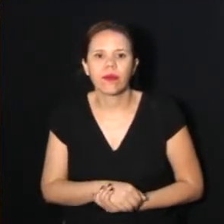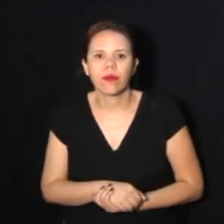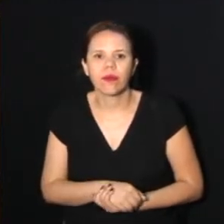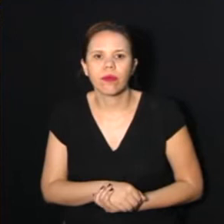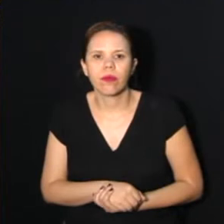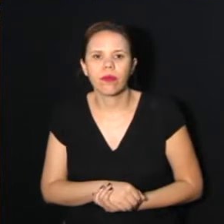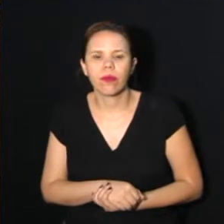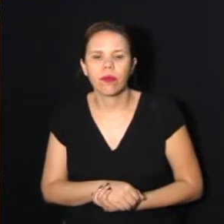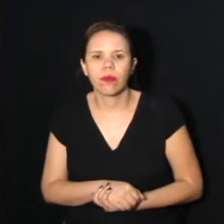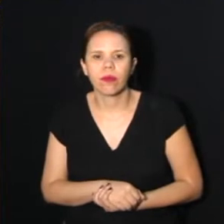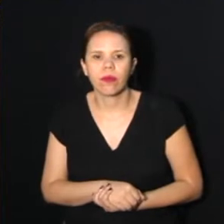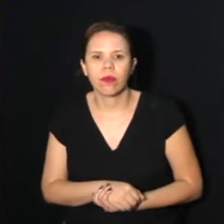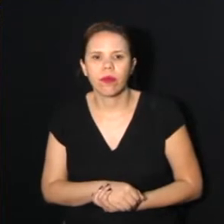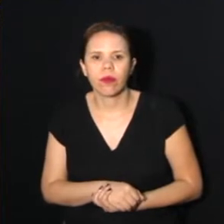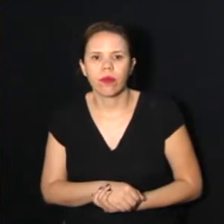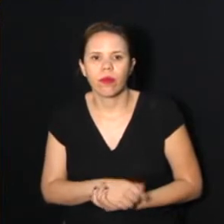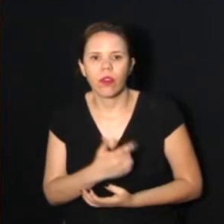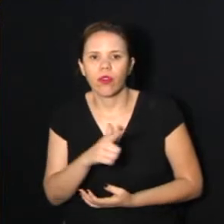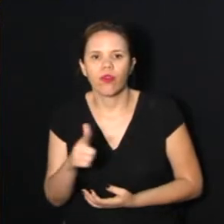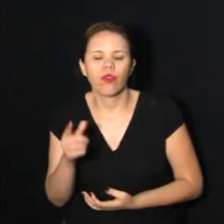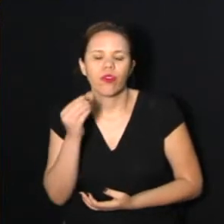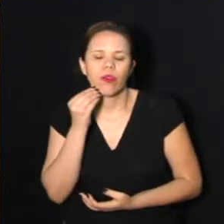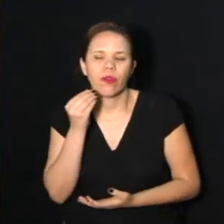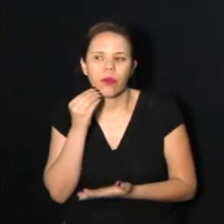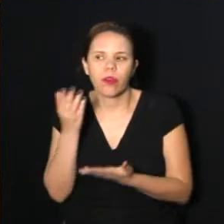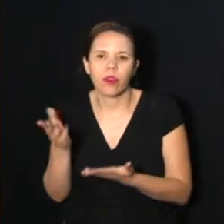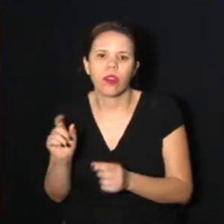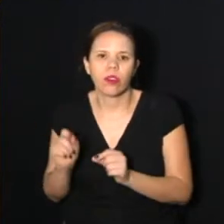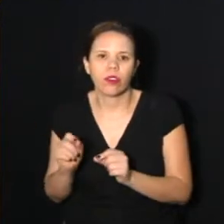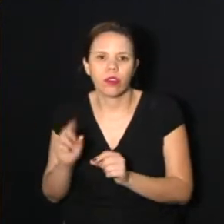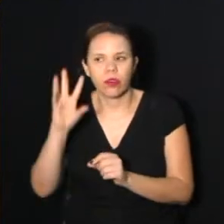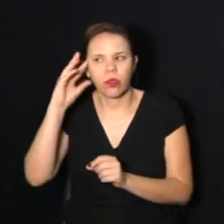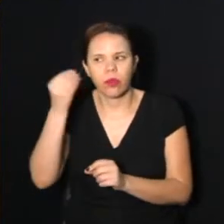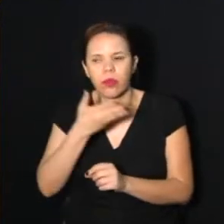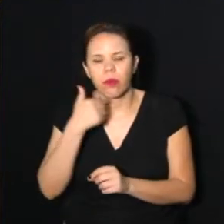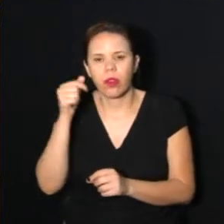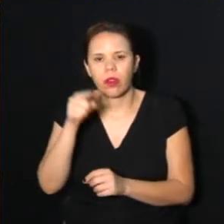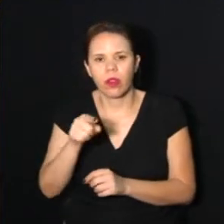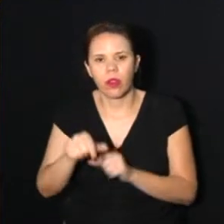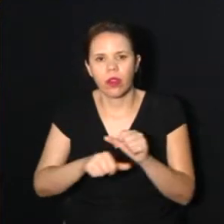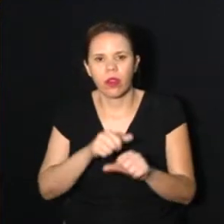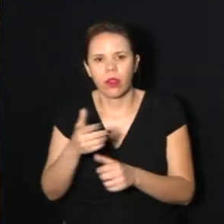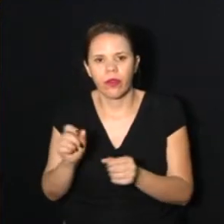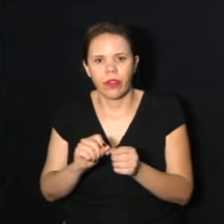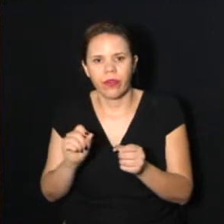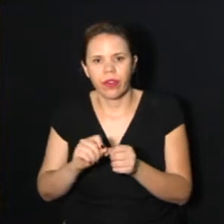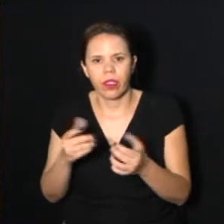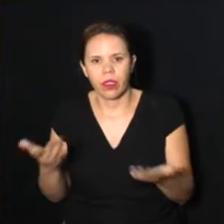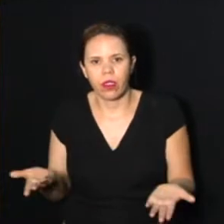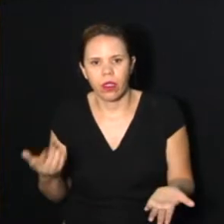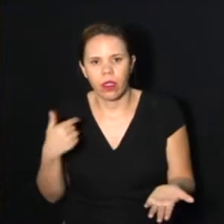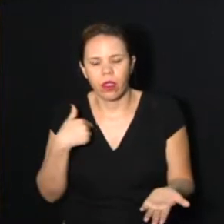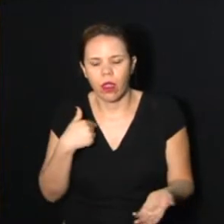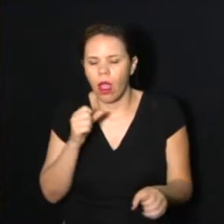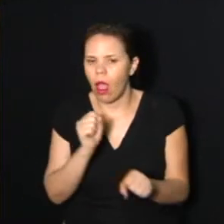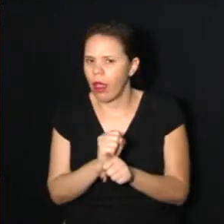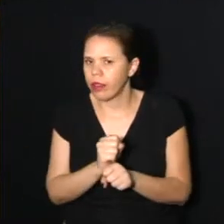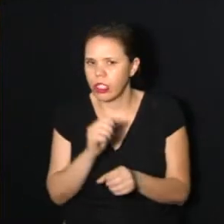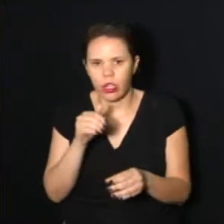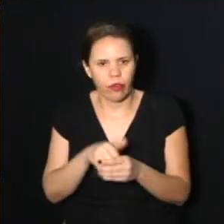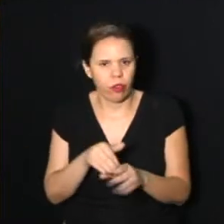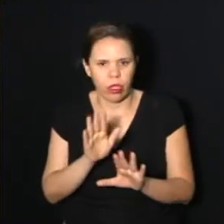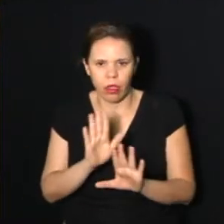Senhor presidente, como eu não tive oportunidade de compreender melhor as alterações que foram feitas, eu vou me abster dessa